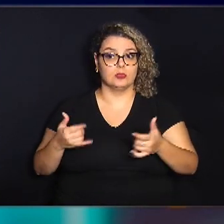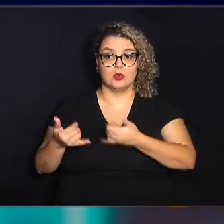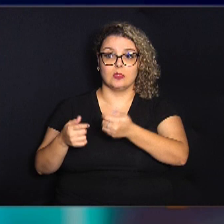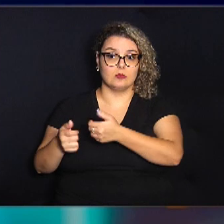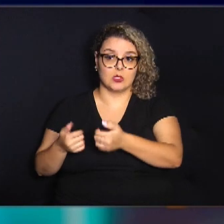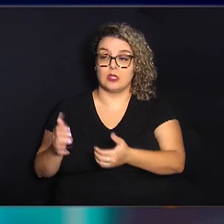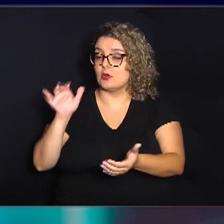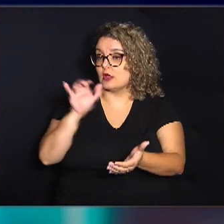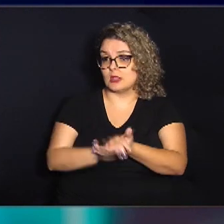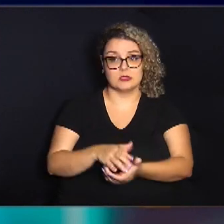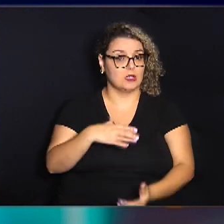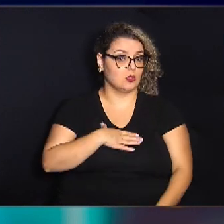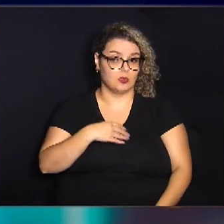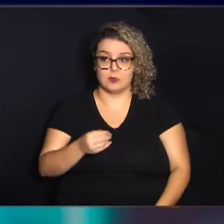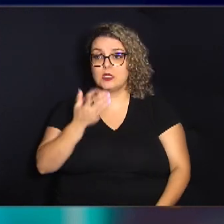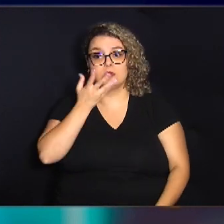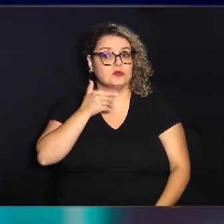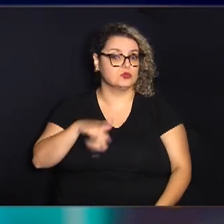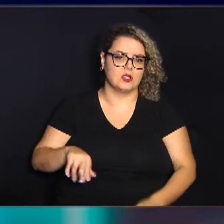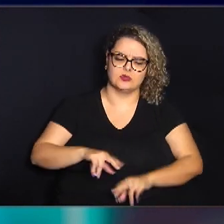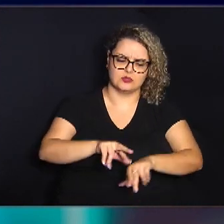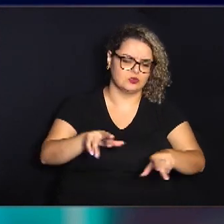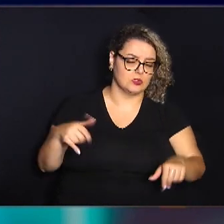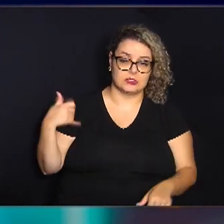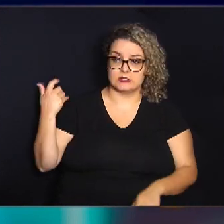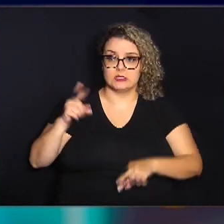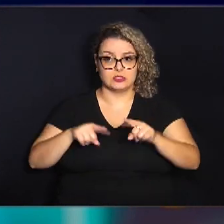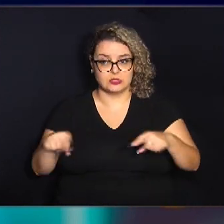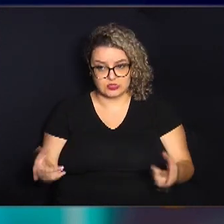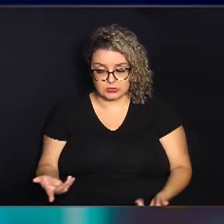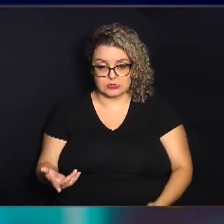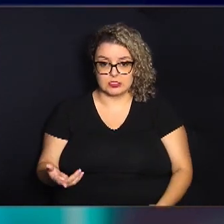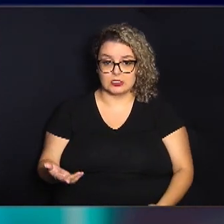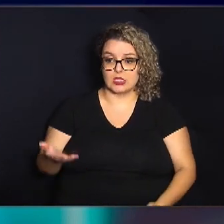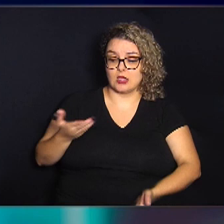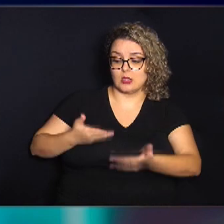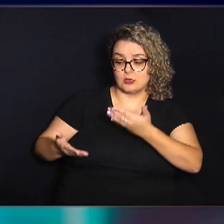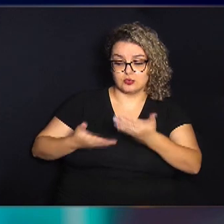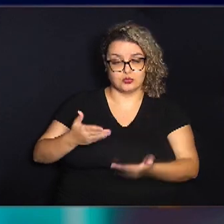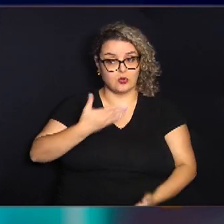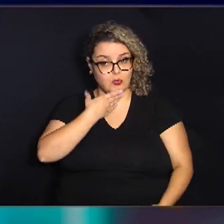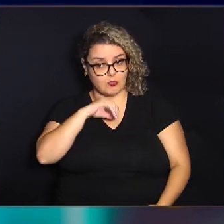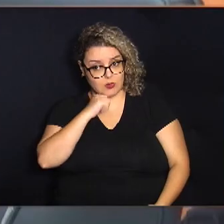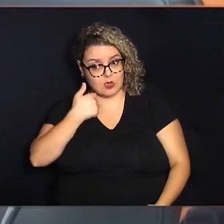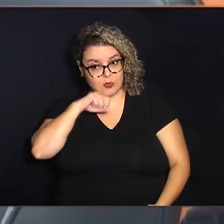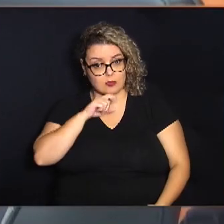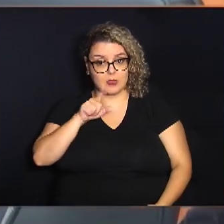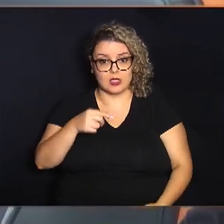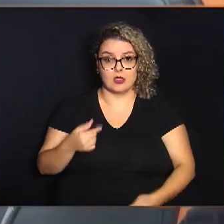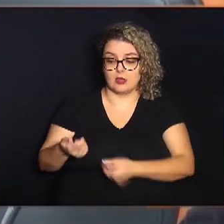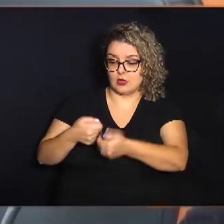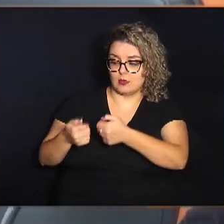casados, com filhos, crianças de várias idades distintas, onde a interação entre os pais e filhos se traz pelo videogame.